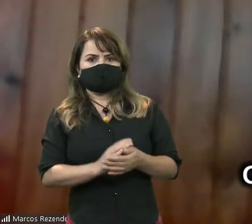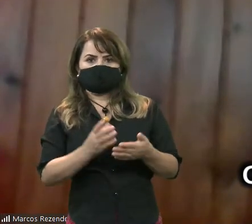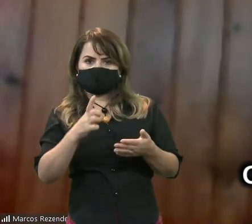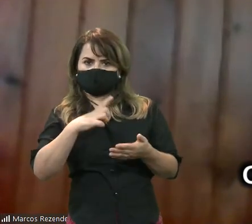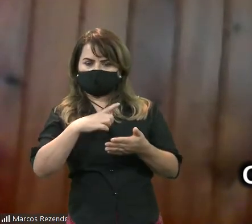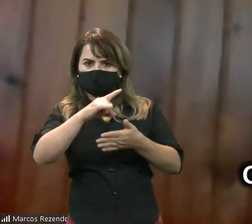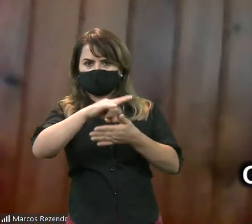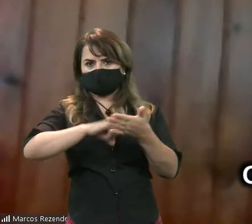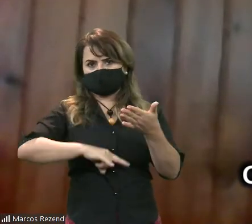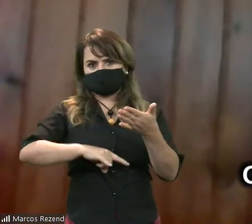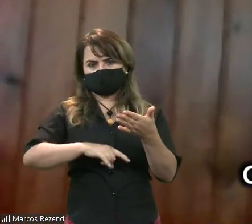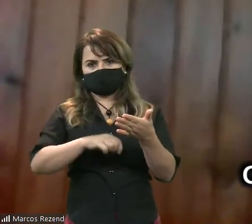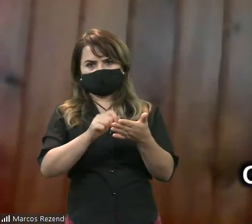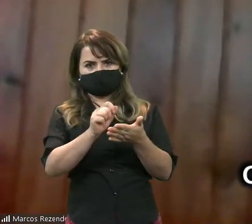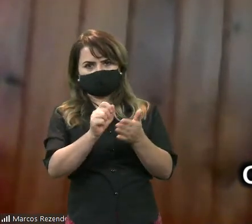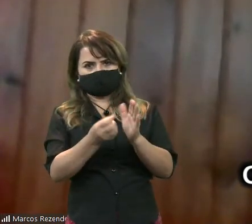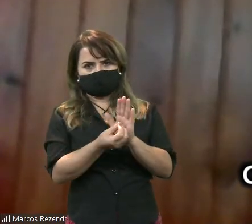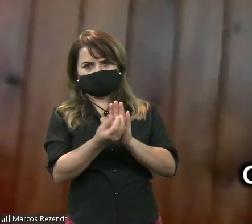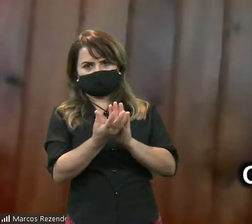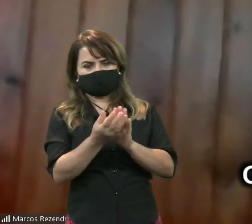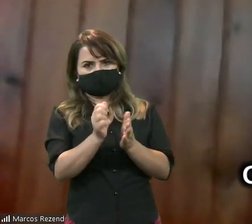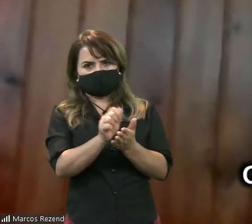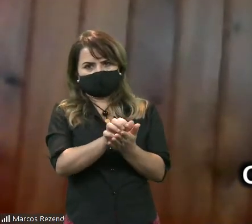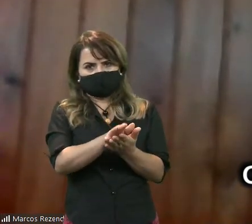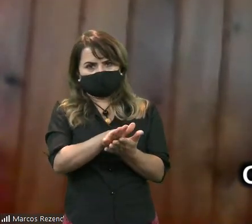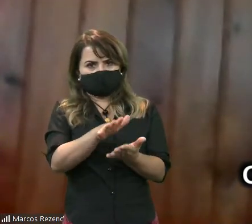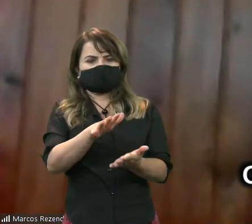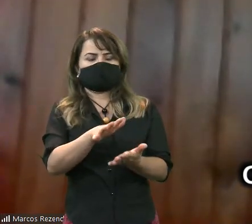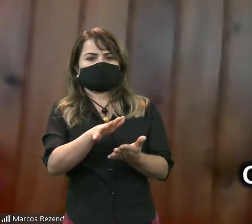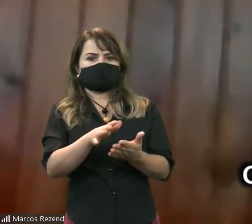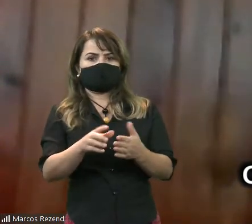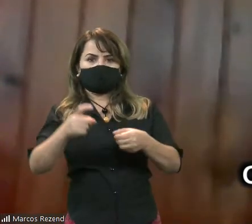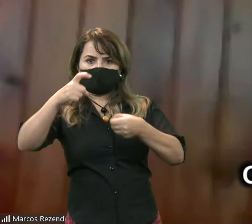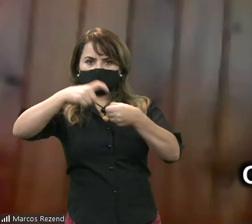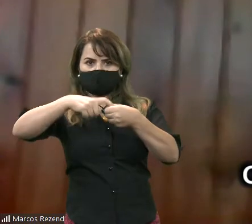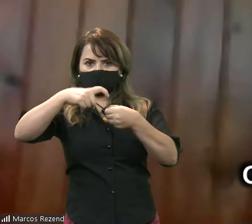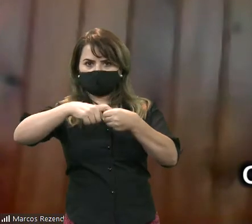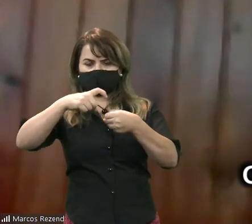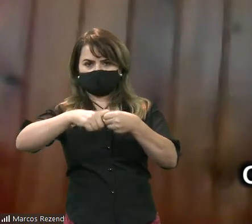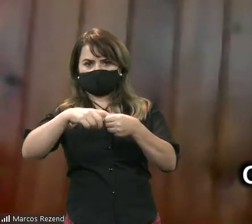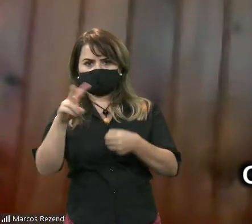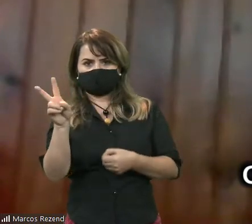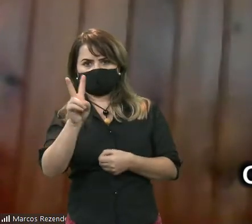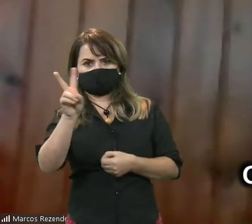documentação para que assine o convênio no valor total de